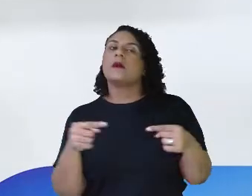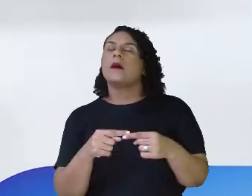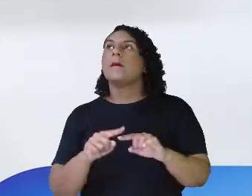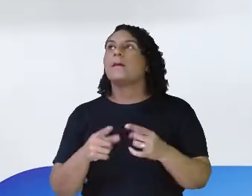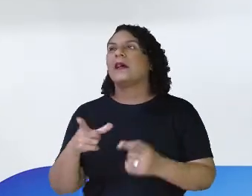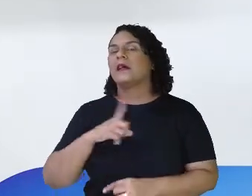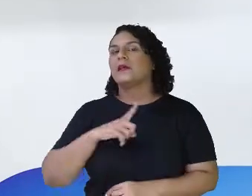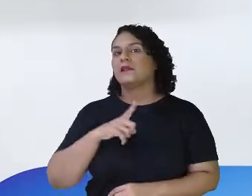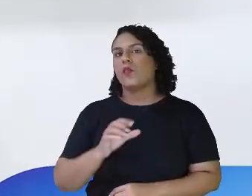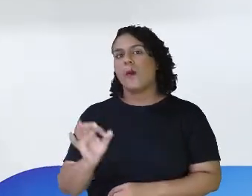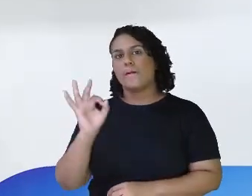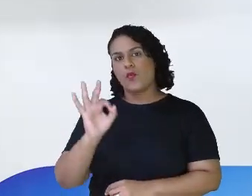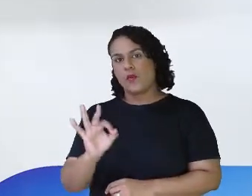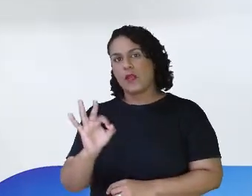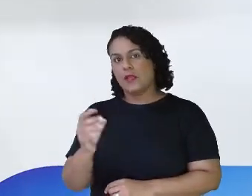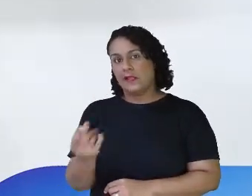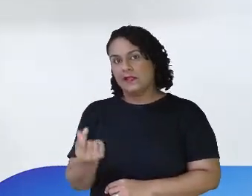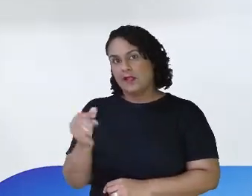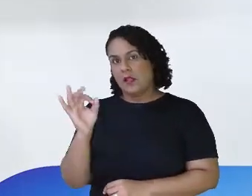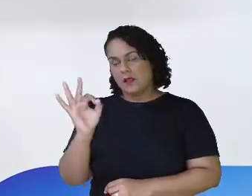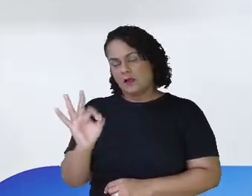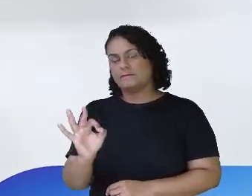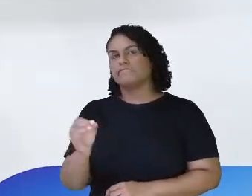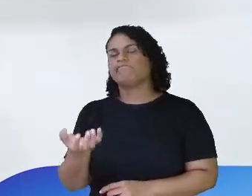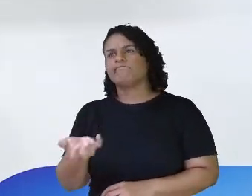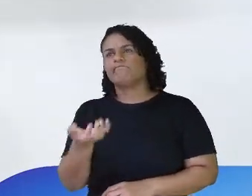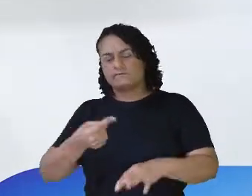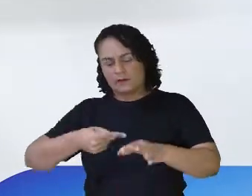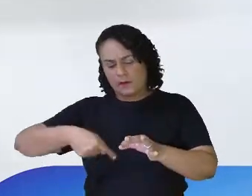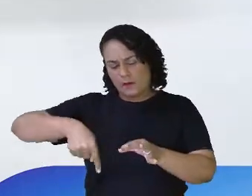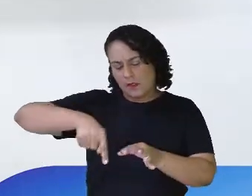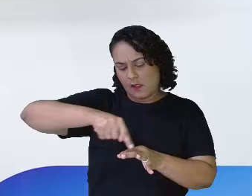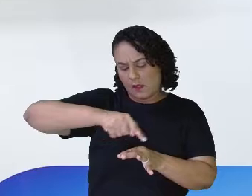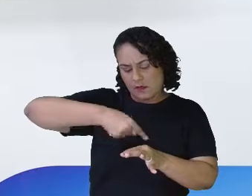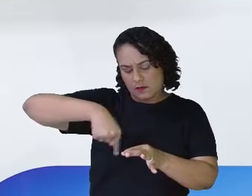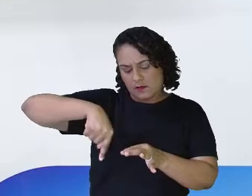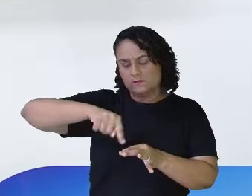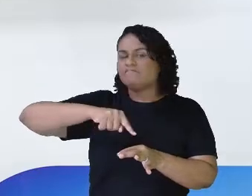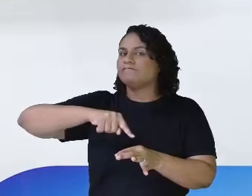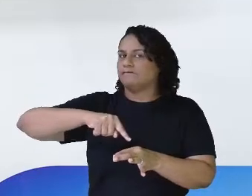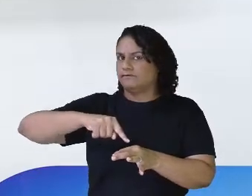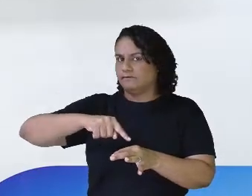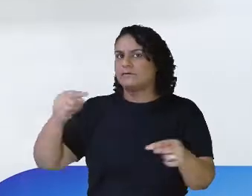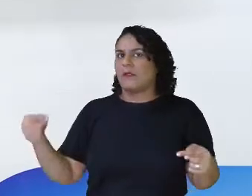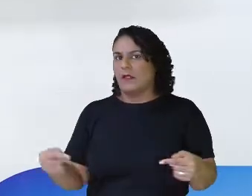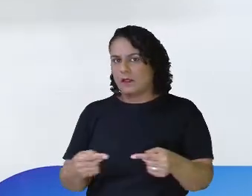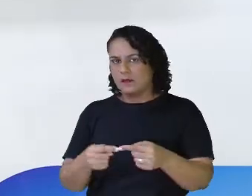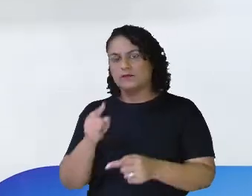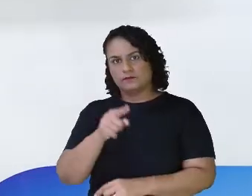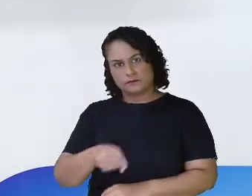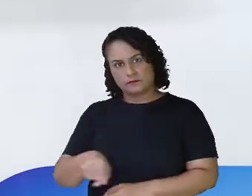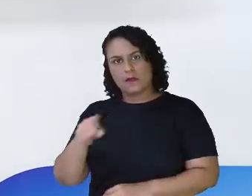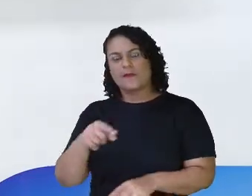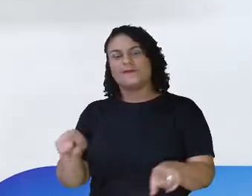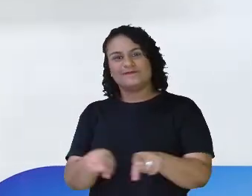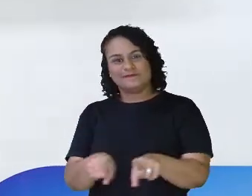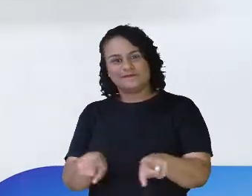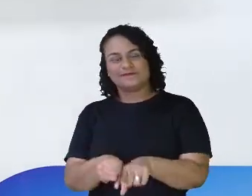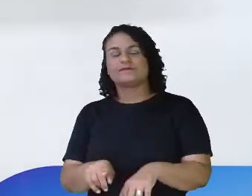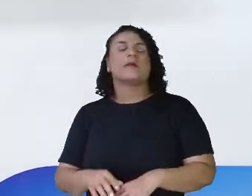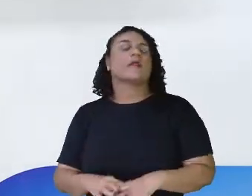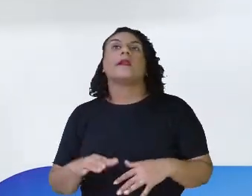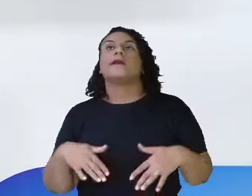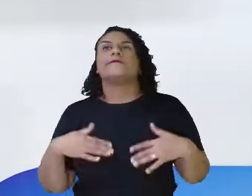tenho uma moeda e quero fazer o contorno dessa moeda. Um círculo também.